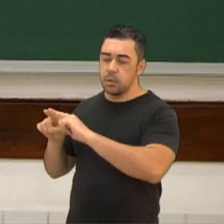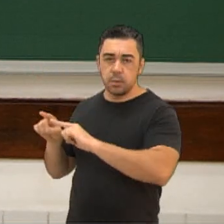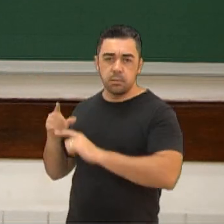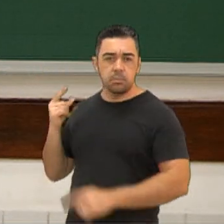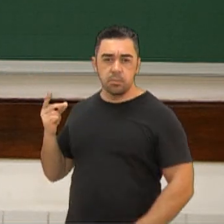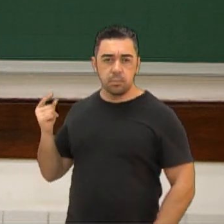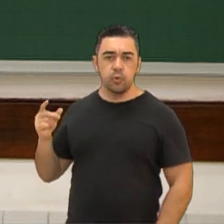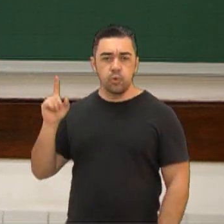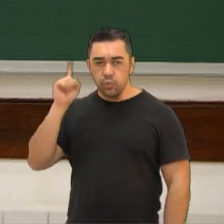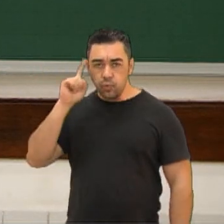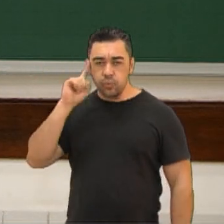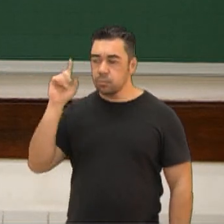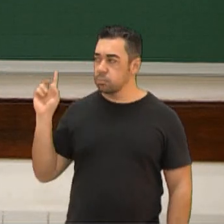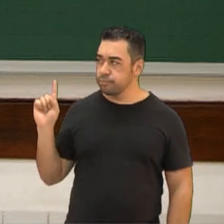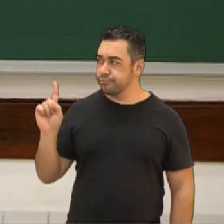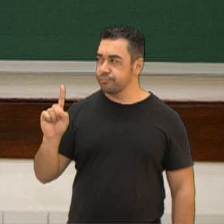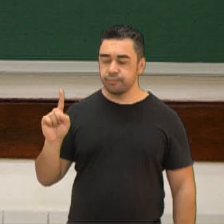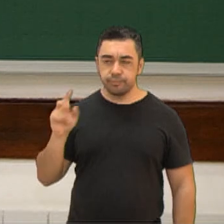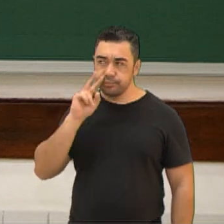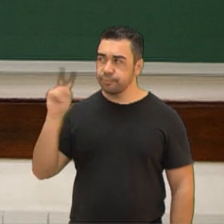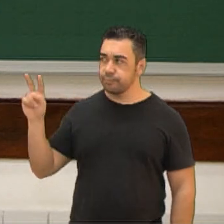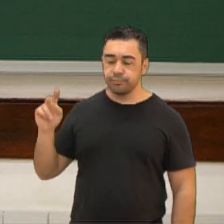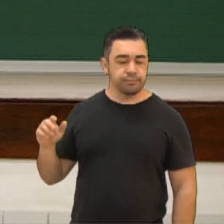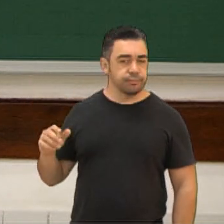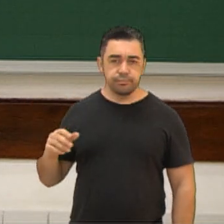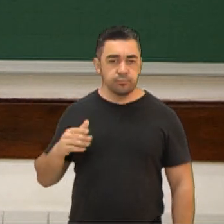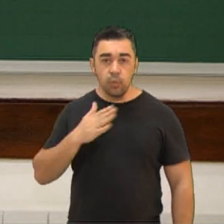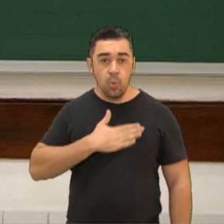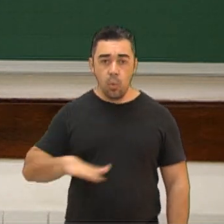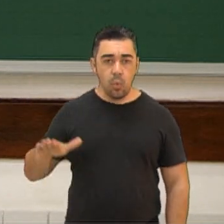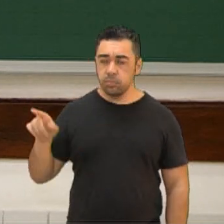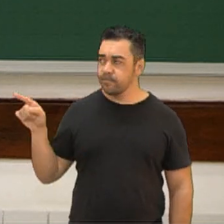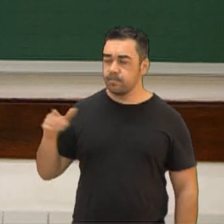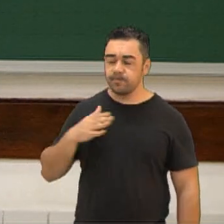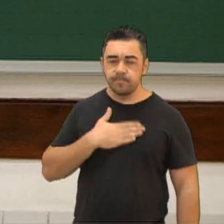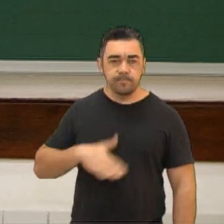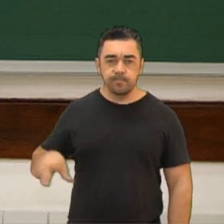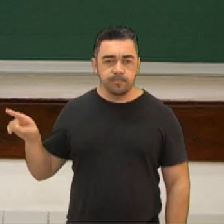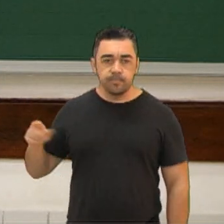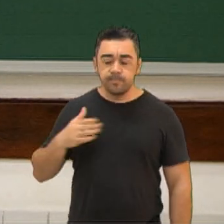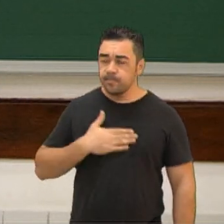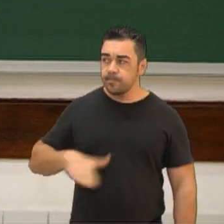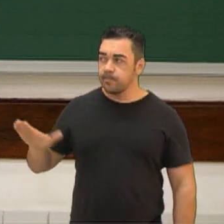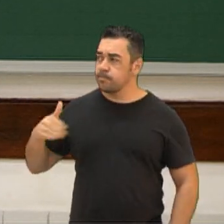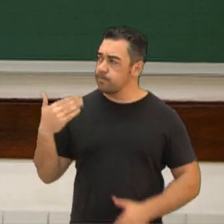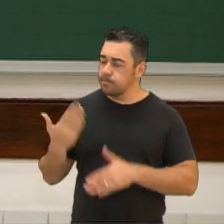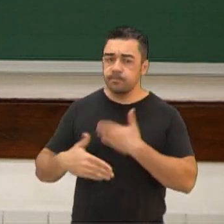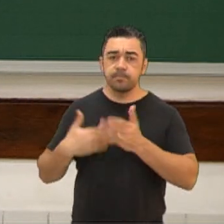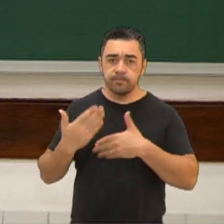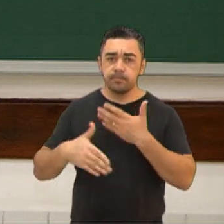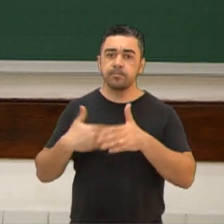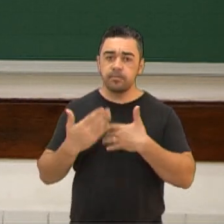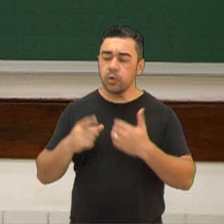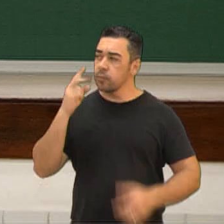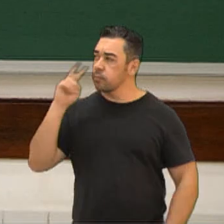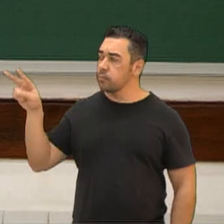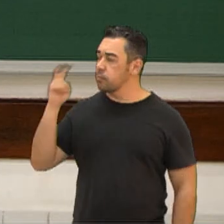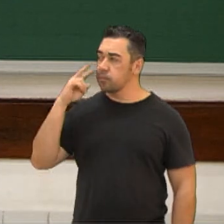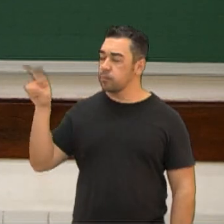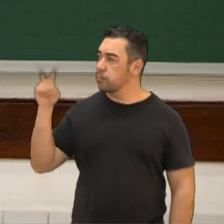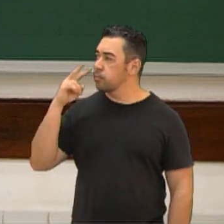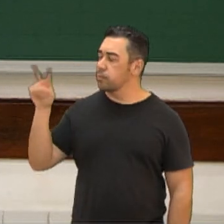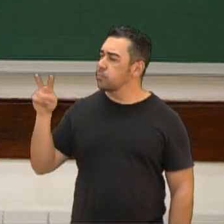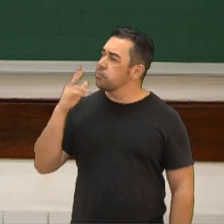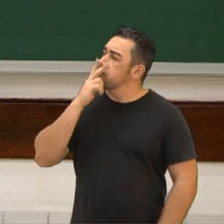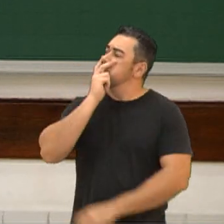e todo dia ela passava na frente daquele quadro, e conta a história que ela odiava aquele quadro, mas que com o tempo ela começou a ver aquele quadro todo dia, ela